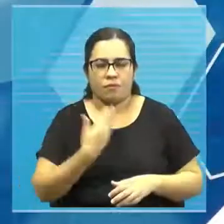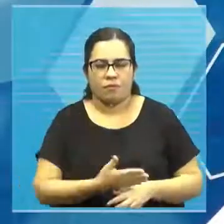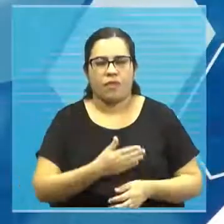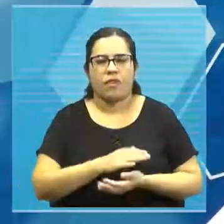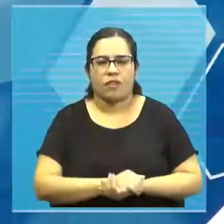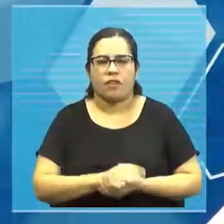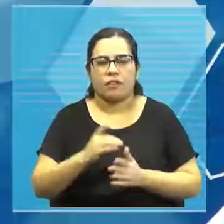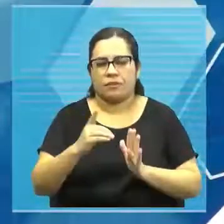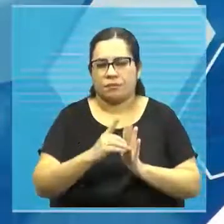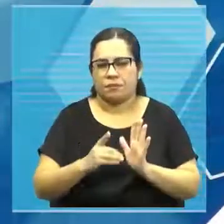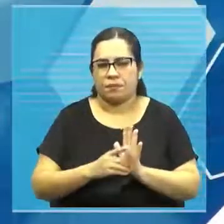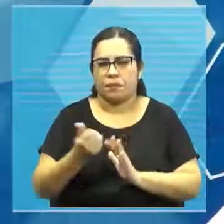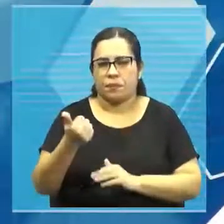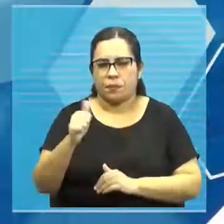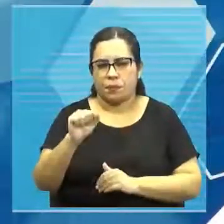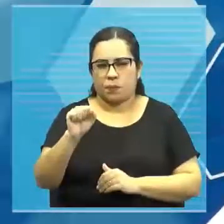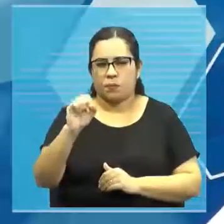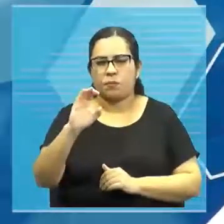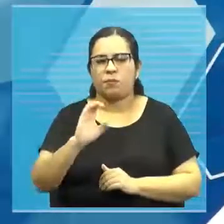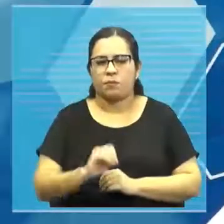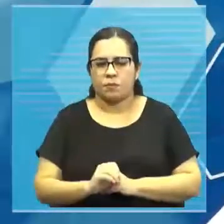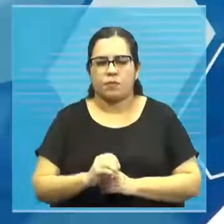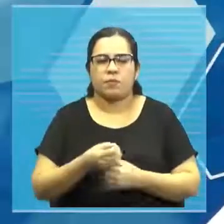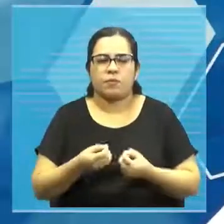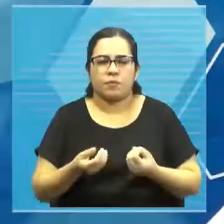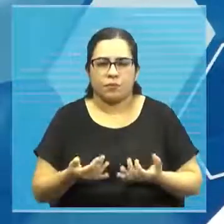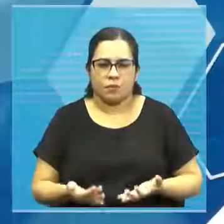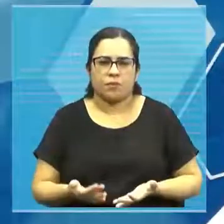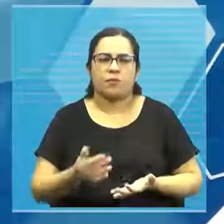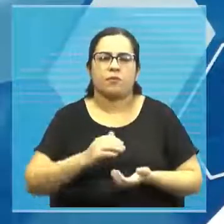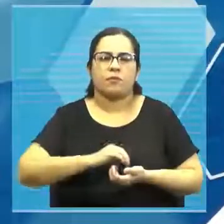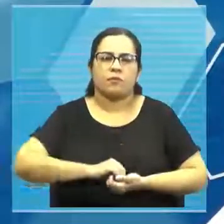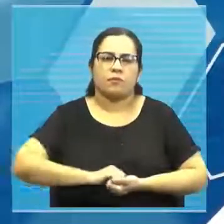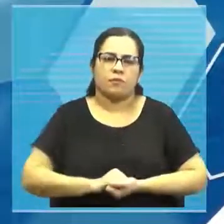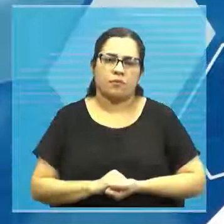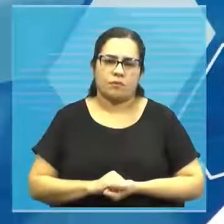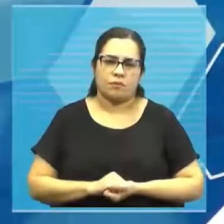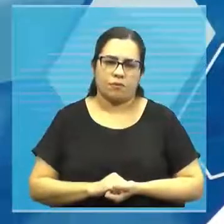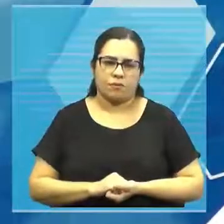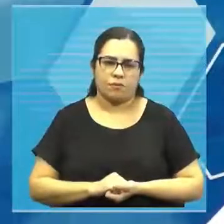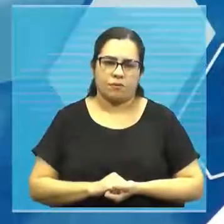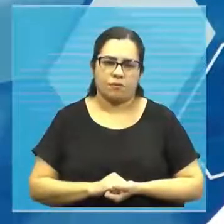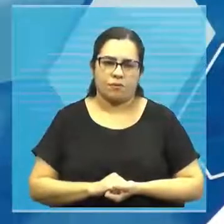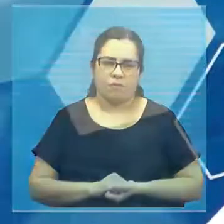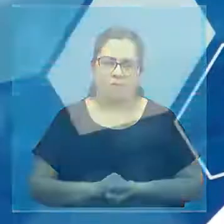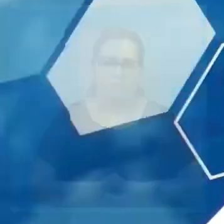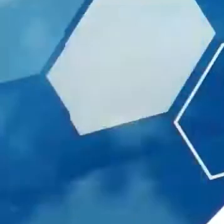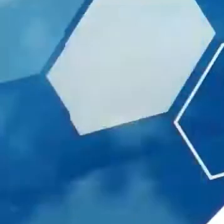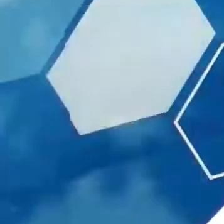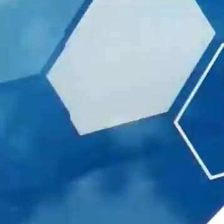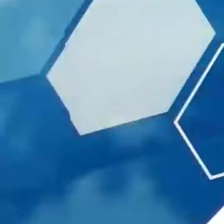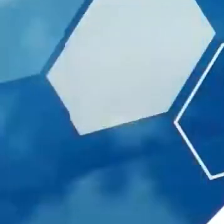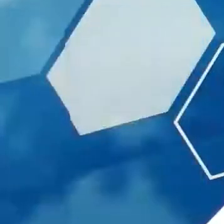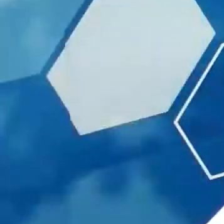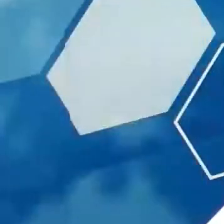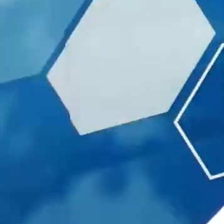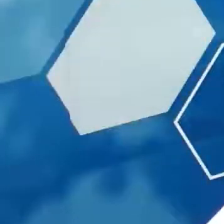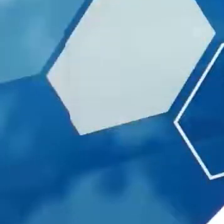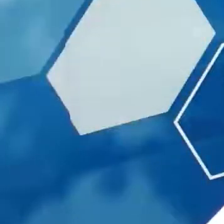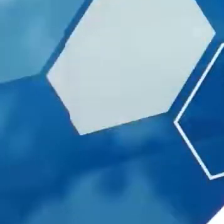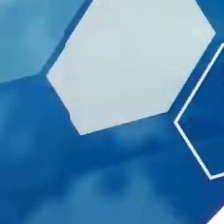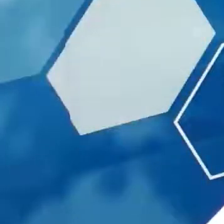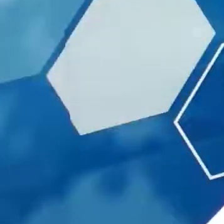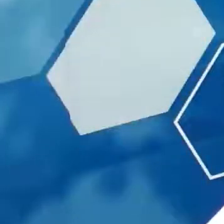na década de 80 a economia do Brasil era bastante fechada Nós temos muitas barreiras